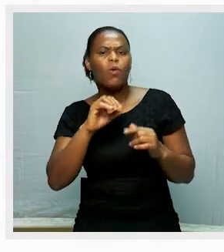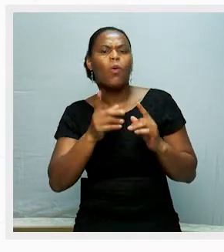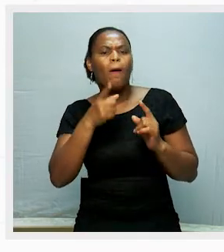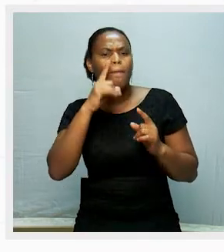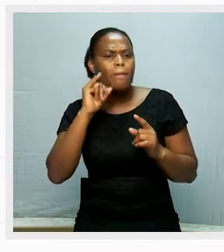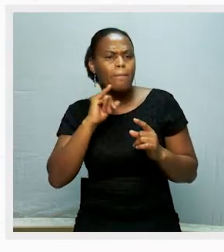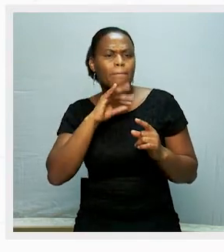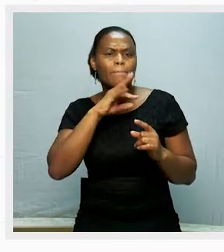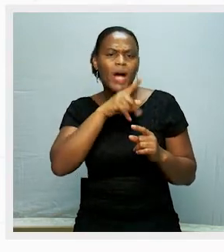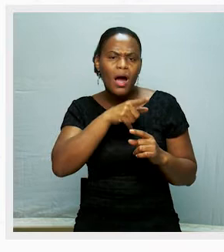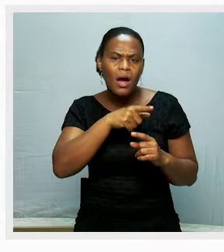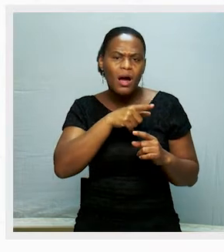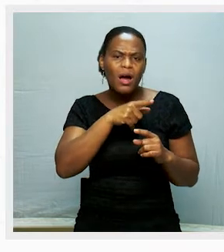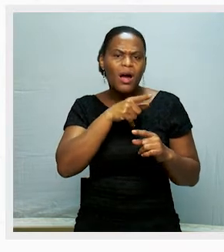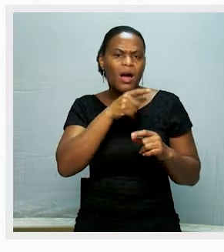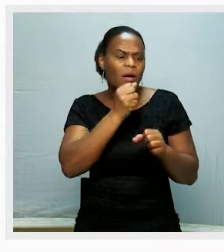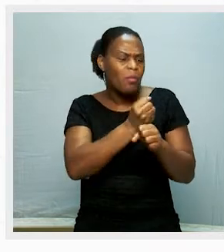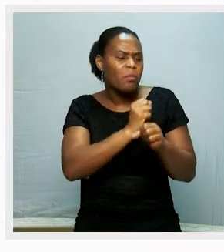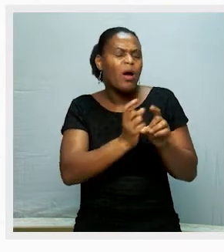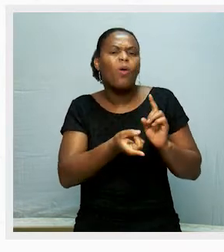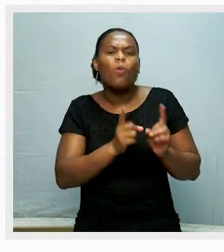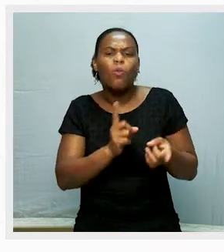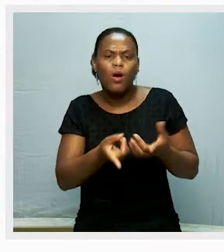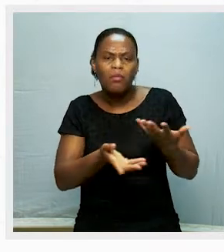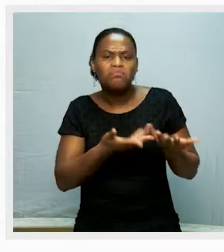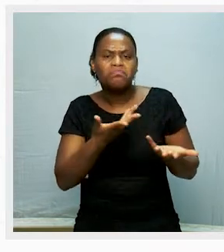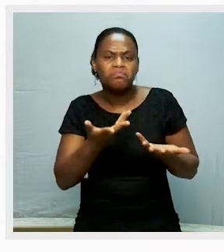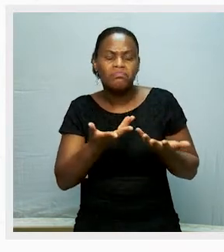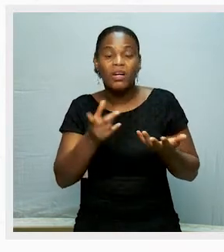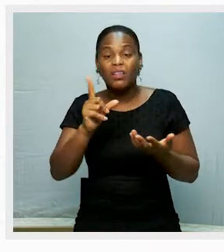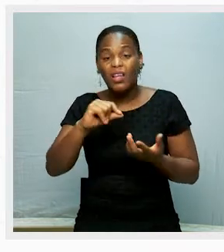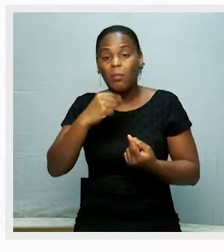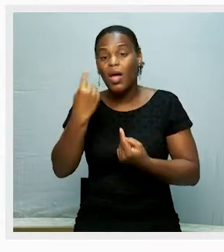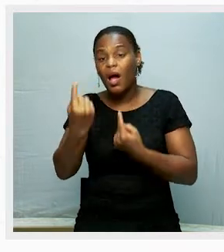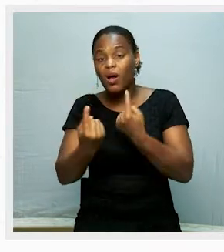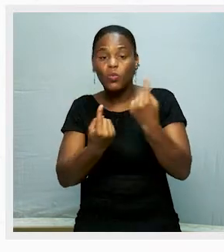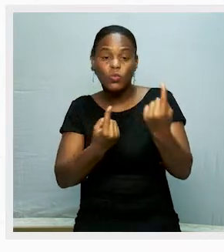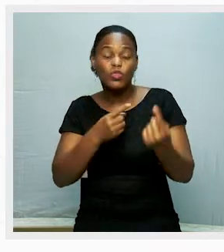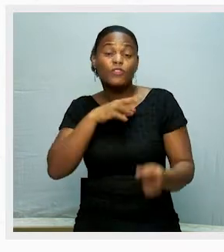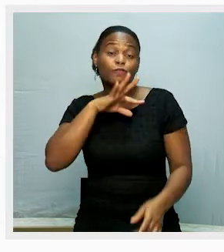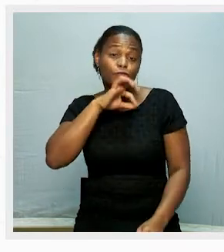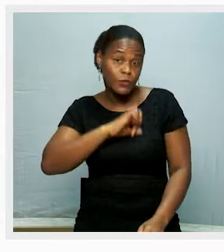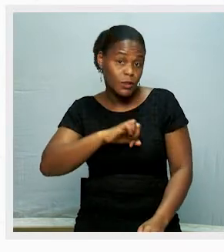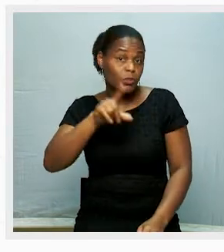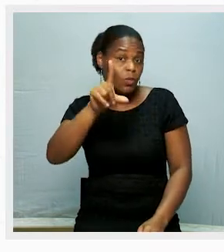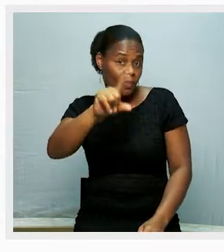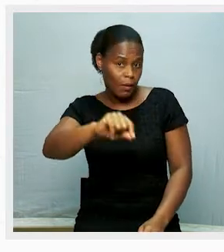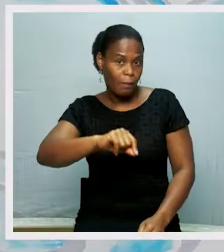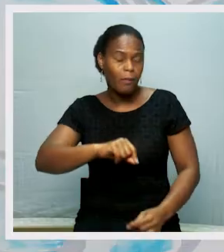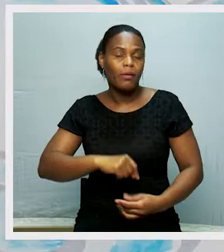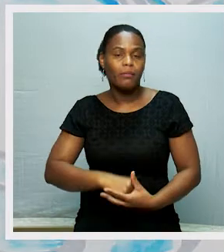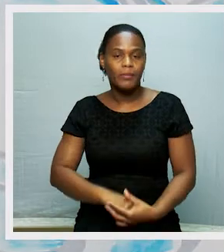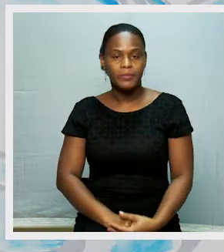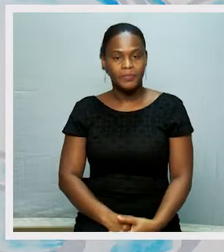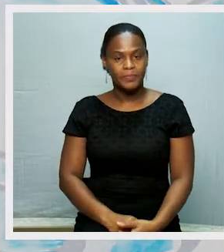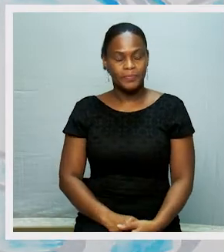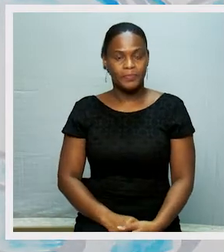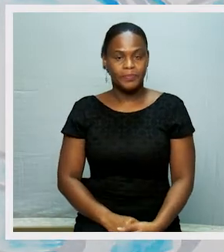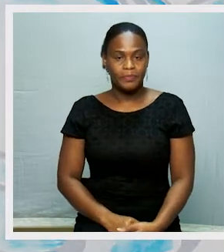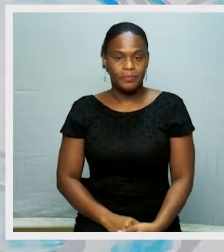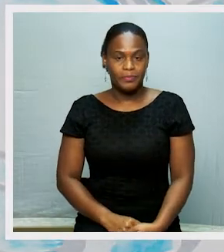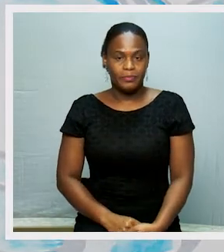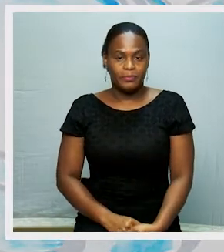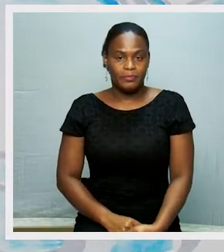dos pais, a mãe e o pai, e também algumas dos filhos.